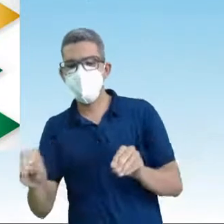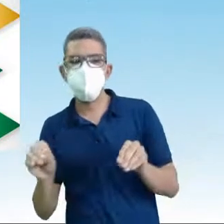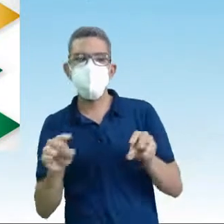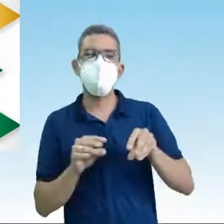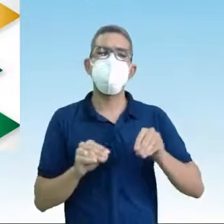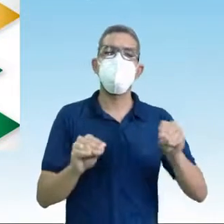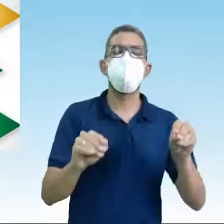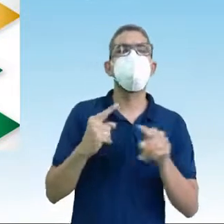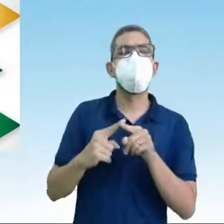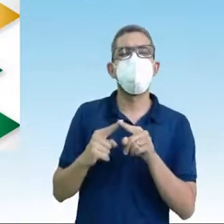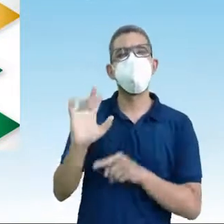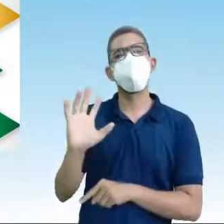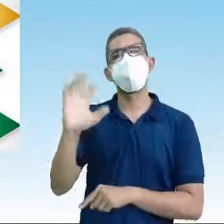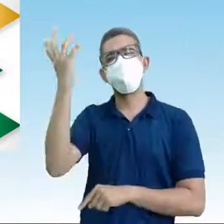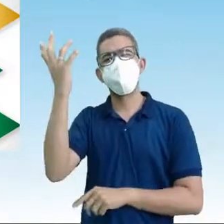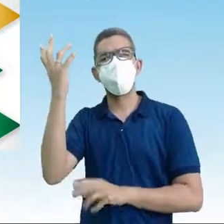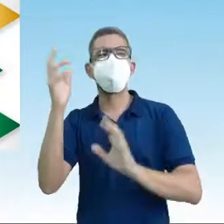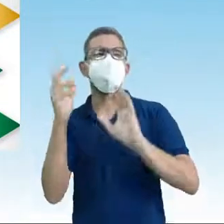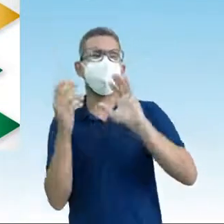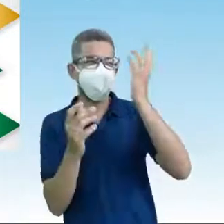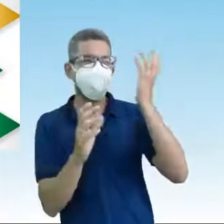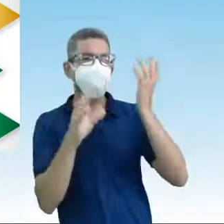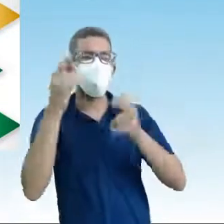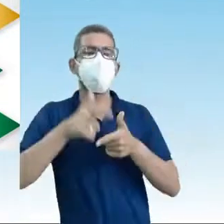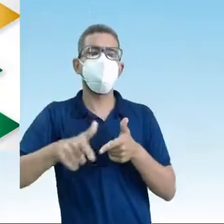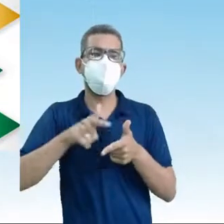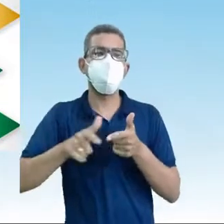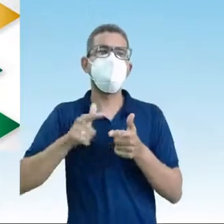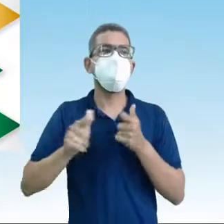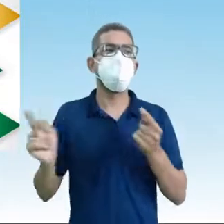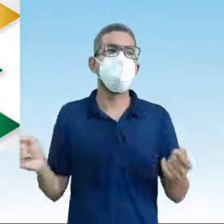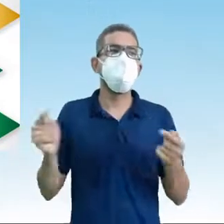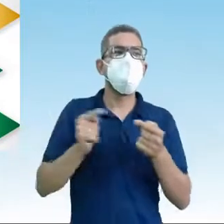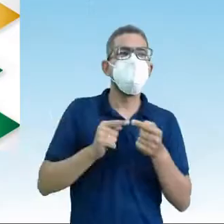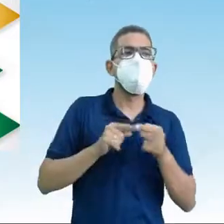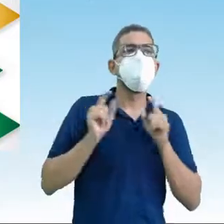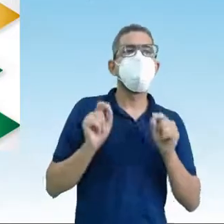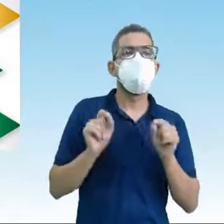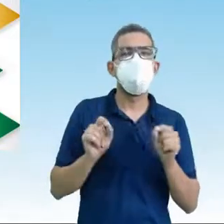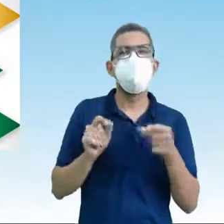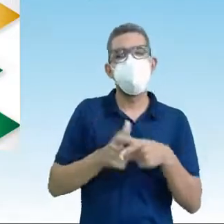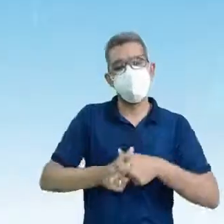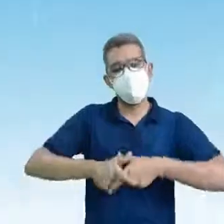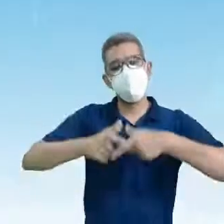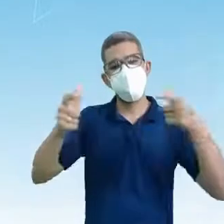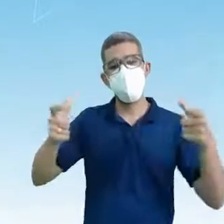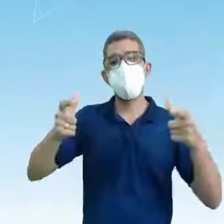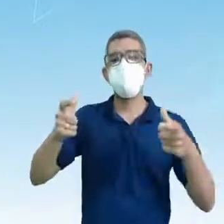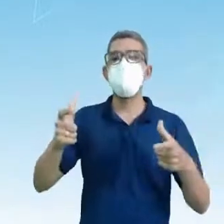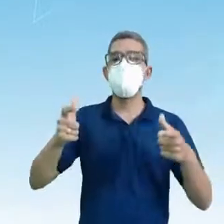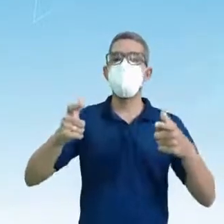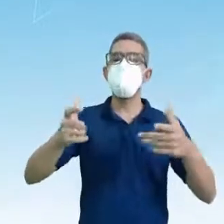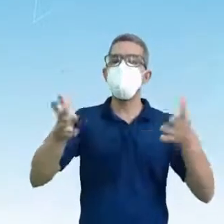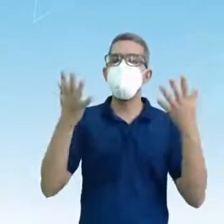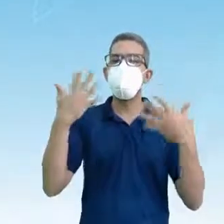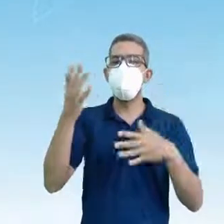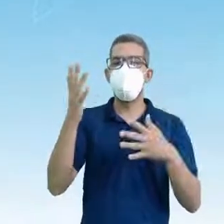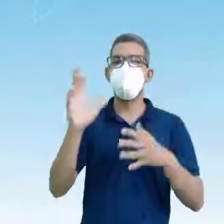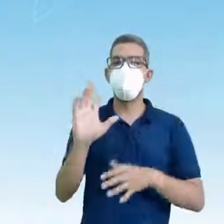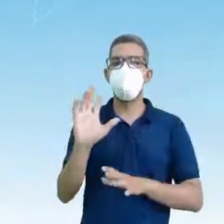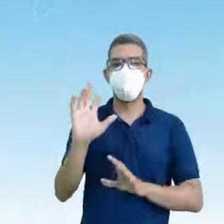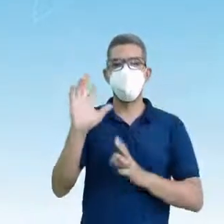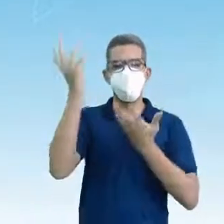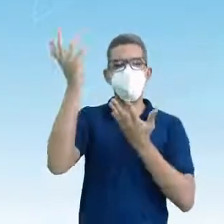ambientais, muitos relacionados diretamente com as crescentes mudanças climáticas. E aí,